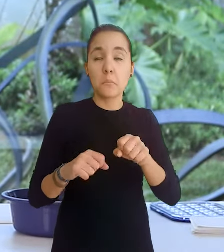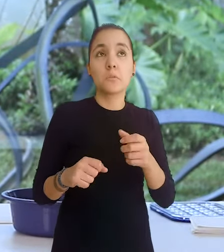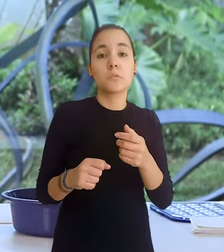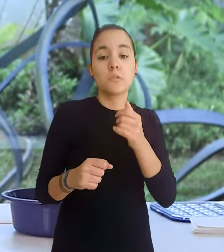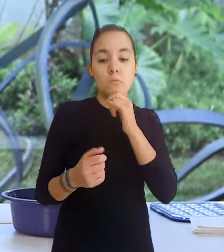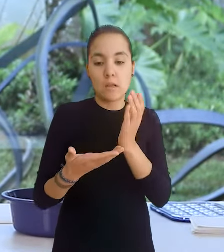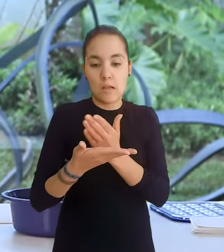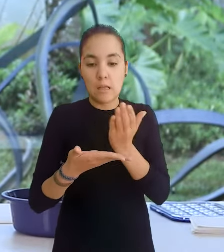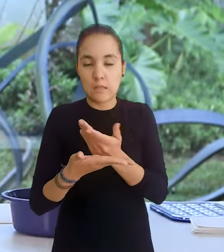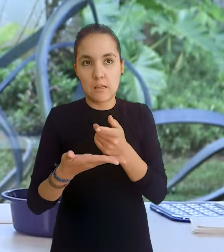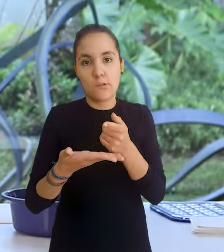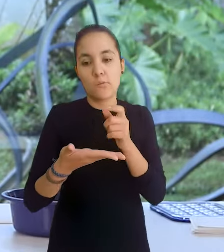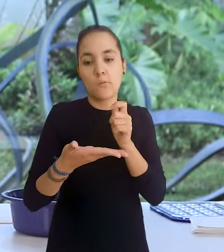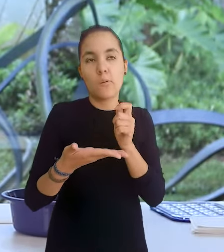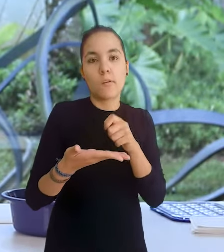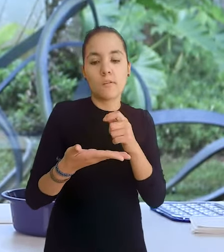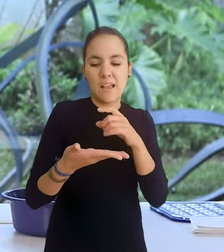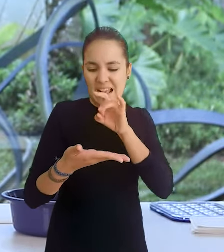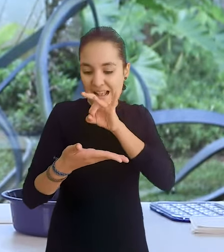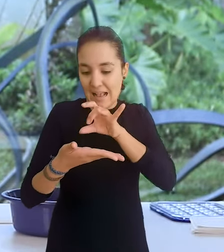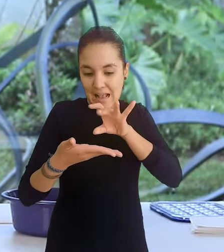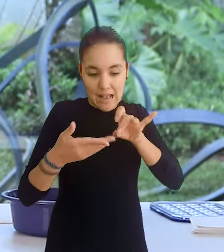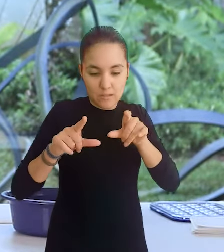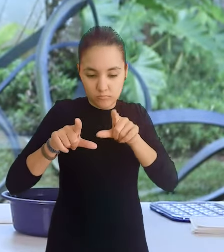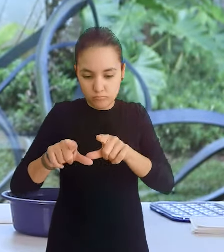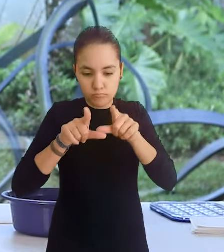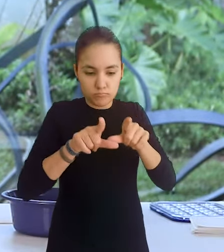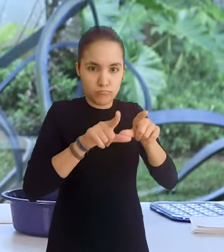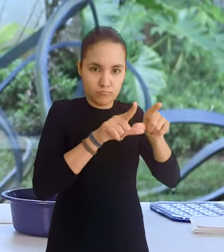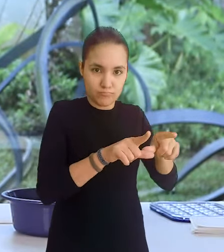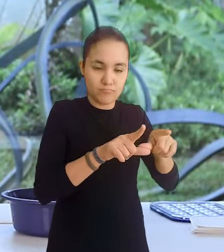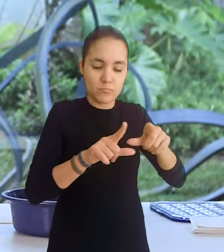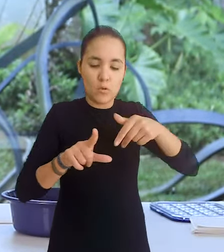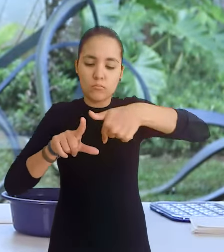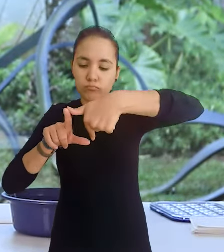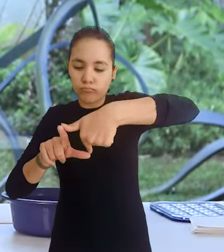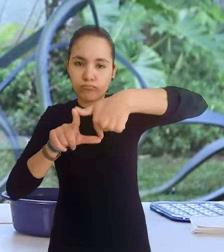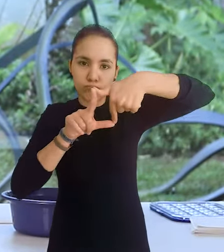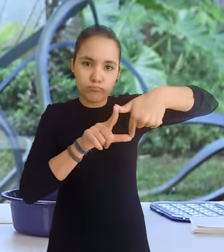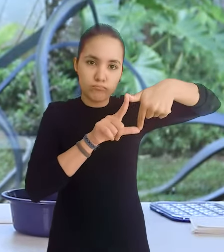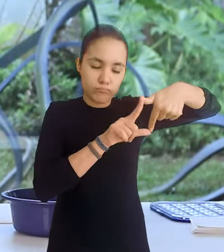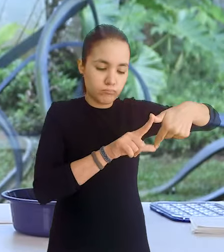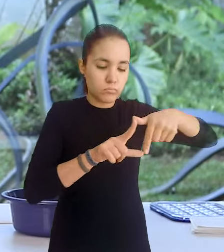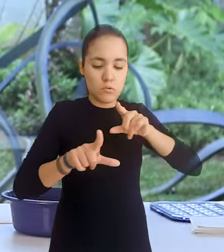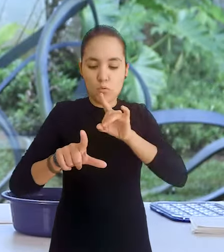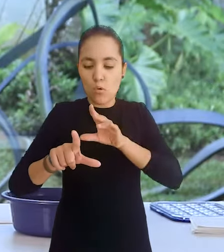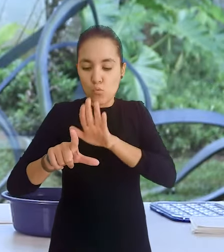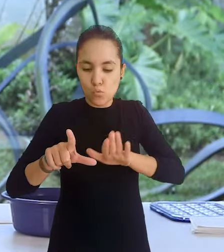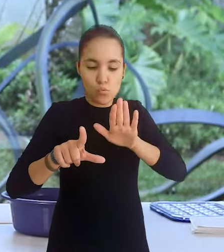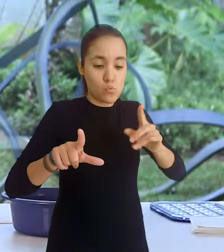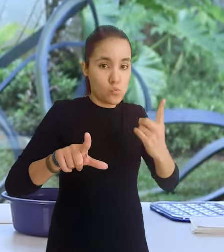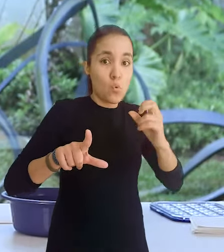você vai ocupando cada parte dessa, cada face, né? Como se fosse uma página. Ou você pode fazer uma